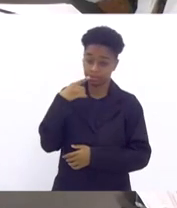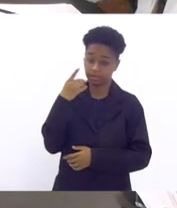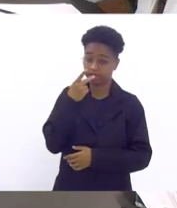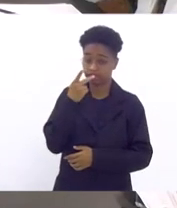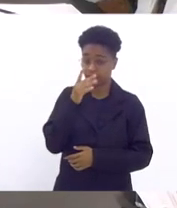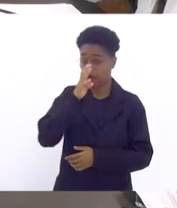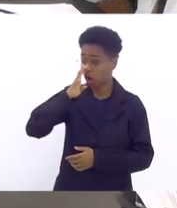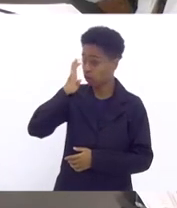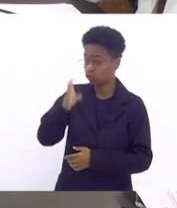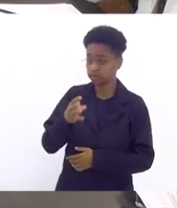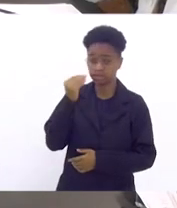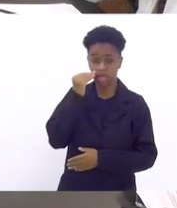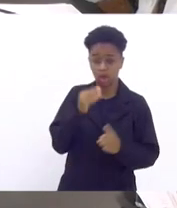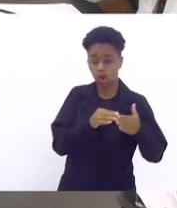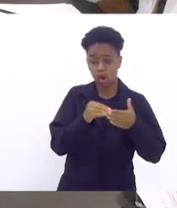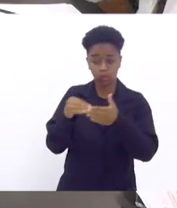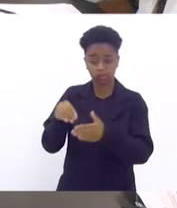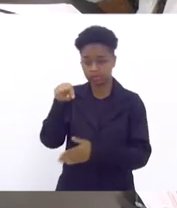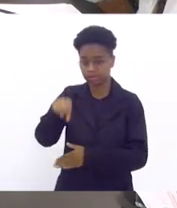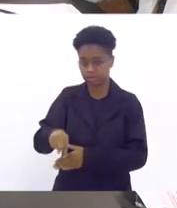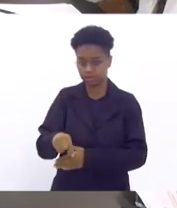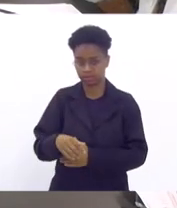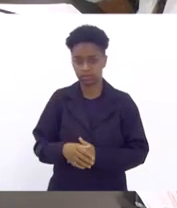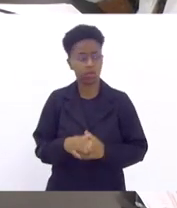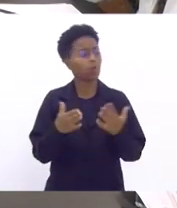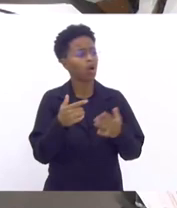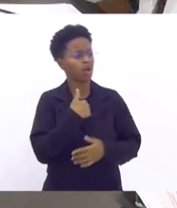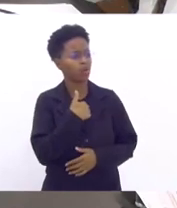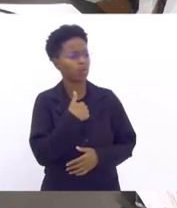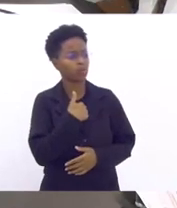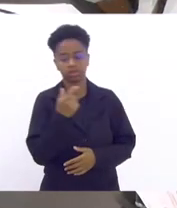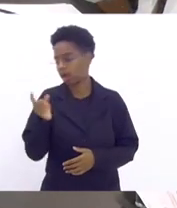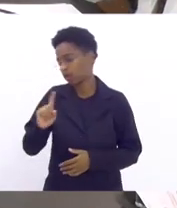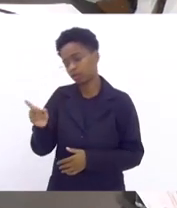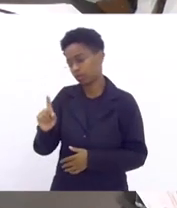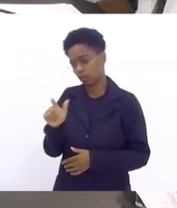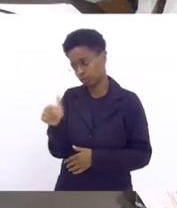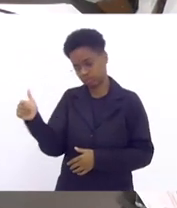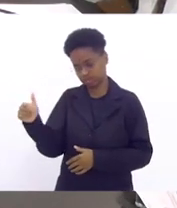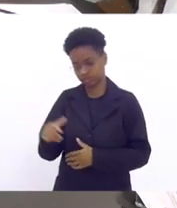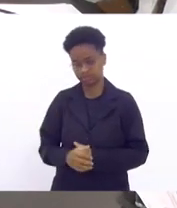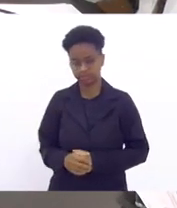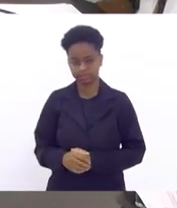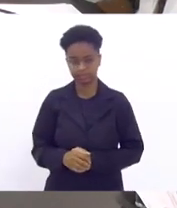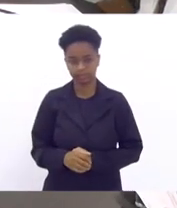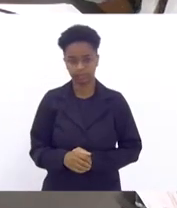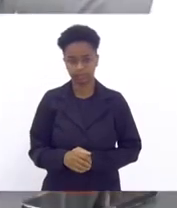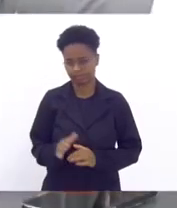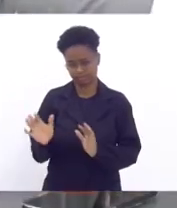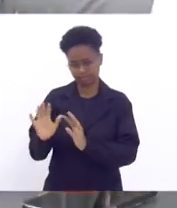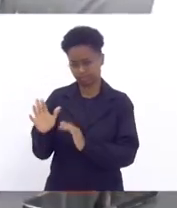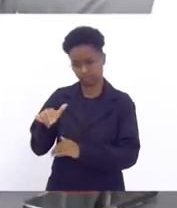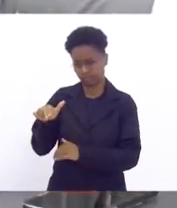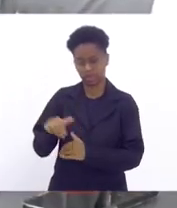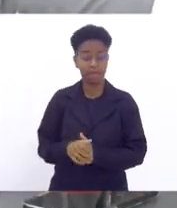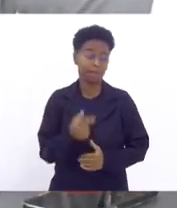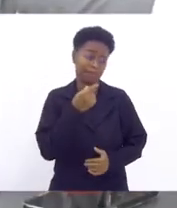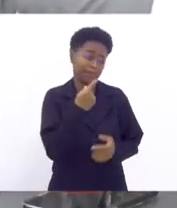casa e ao Deputado eu não não não mas jamais